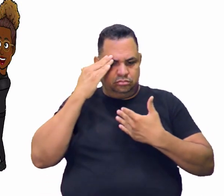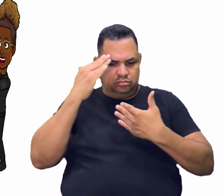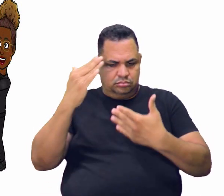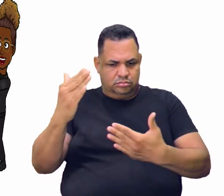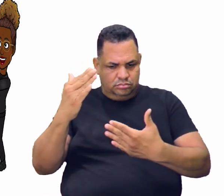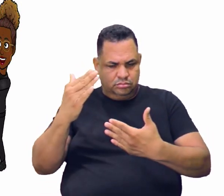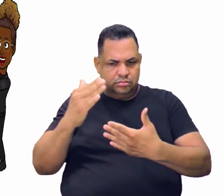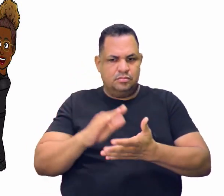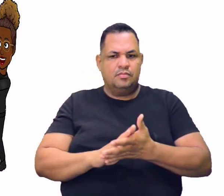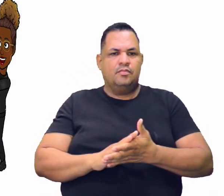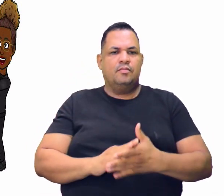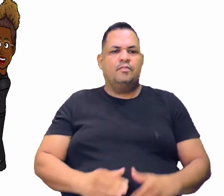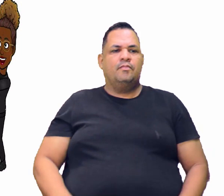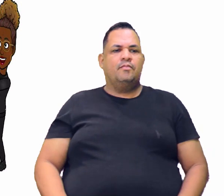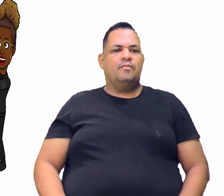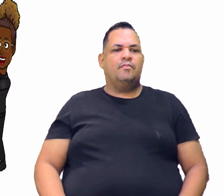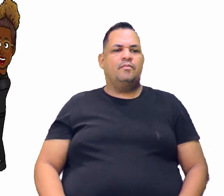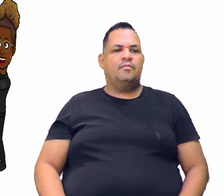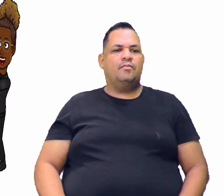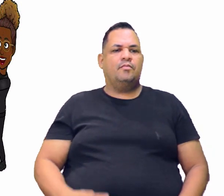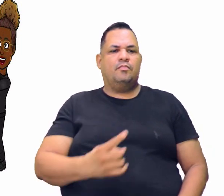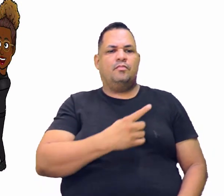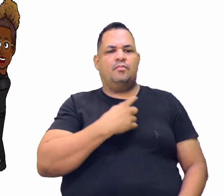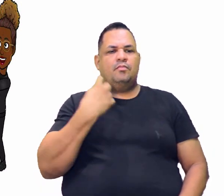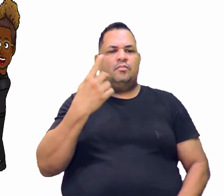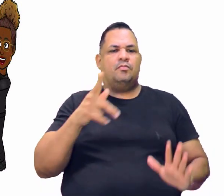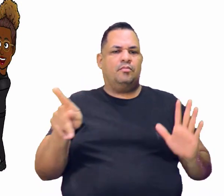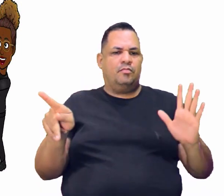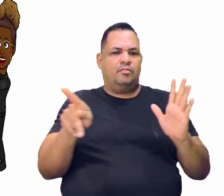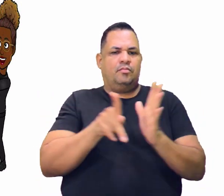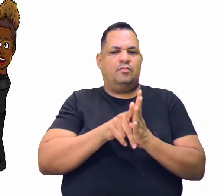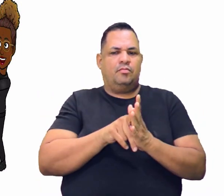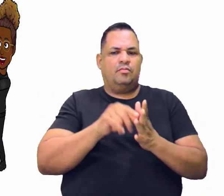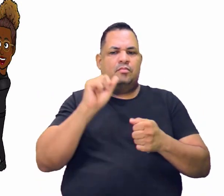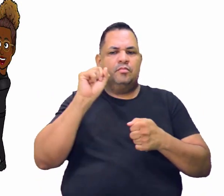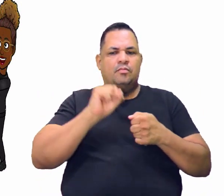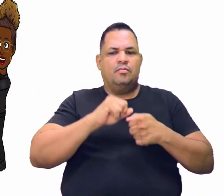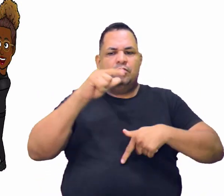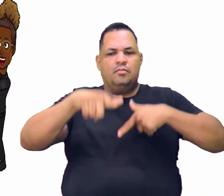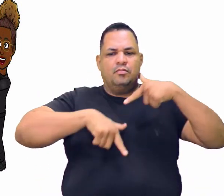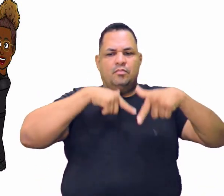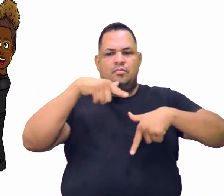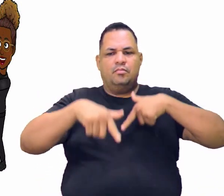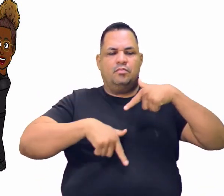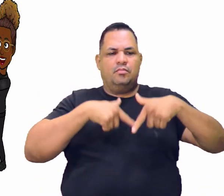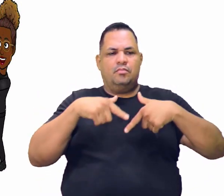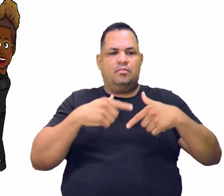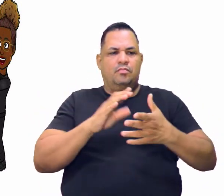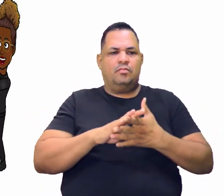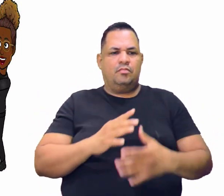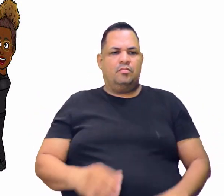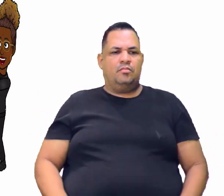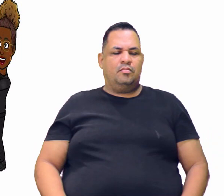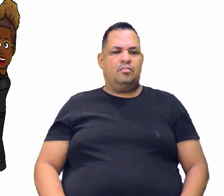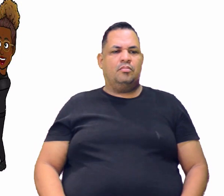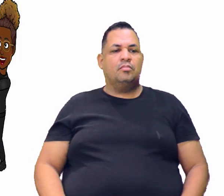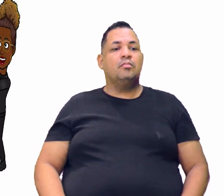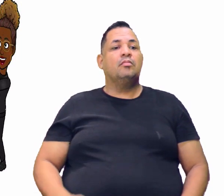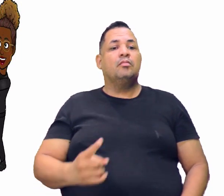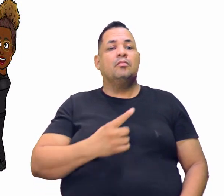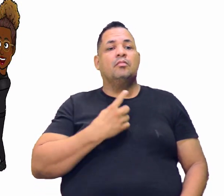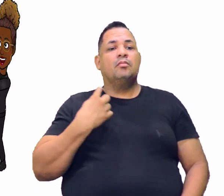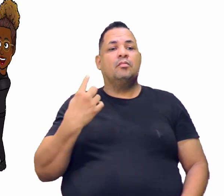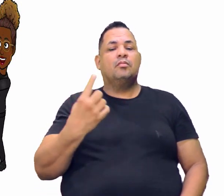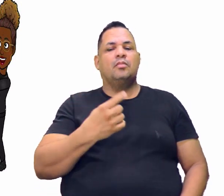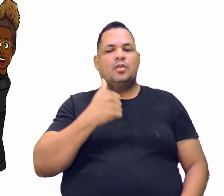nome. Beleza? Nós próprias faremos o serviço. Ó, aqui quem tá falando esse